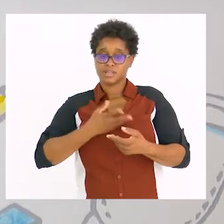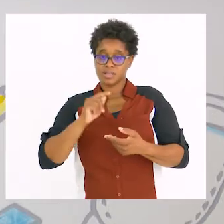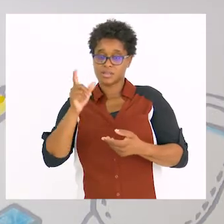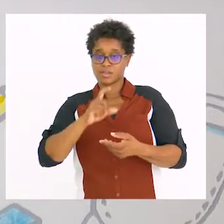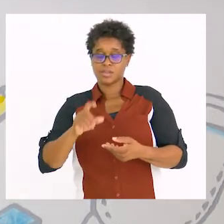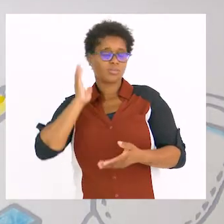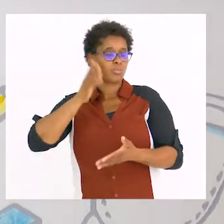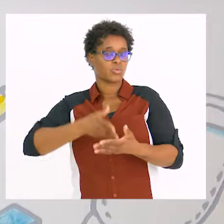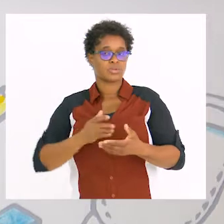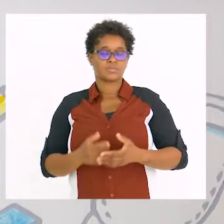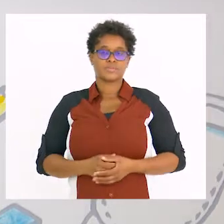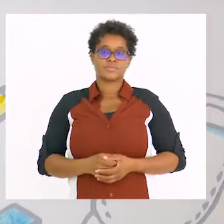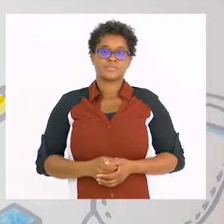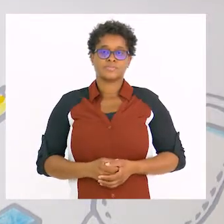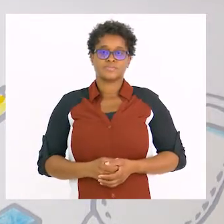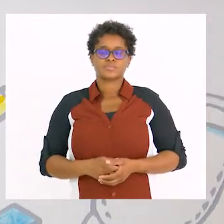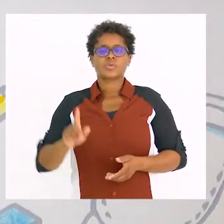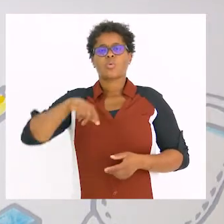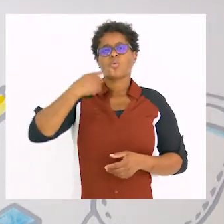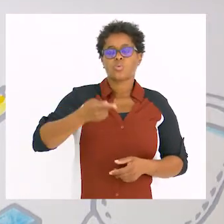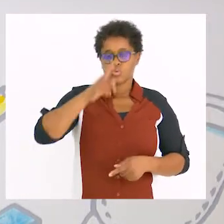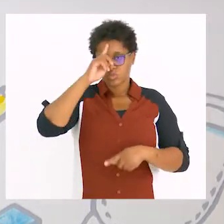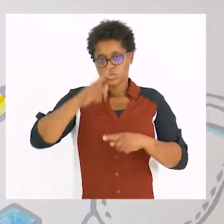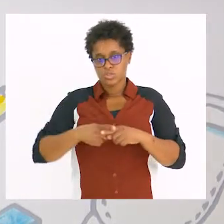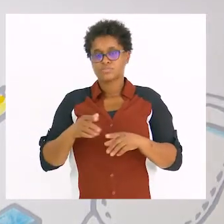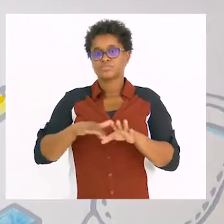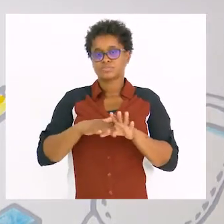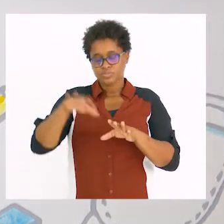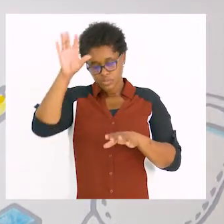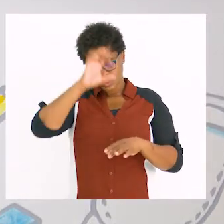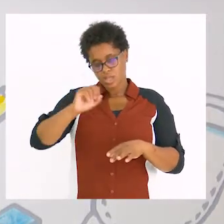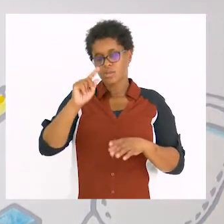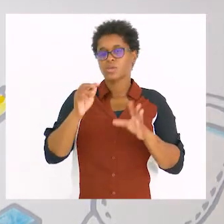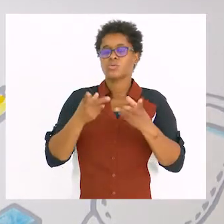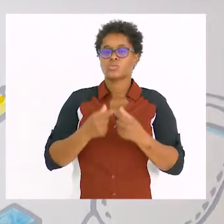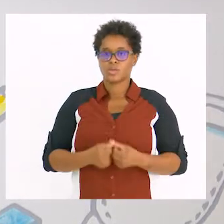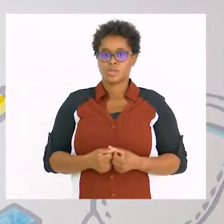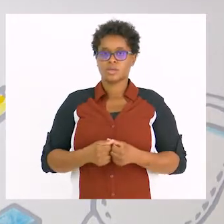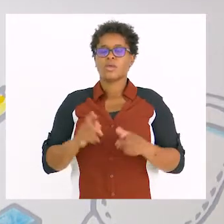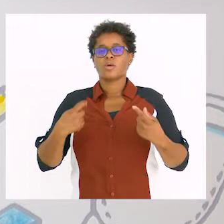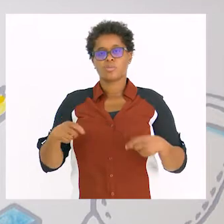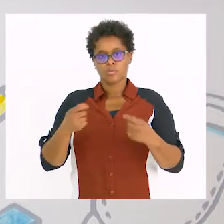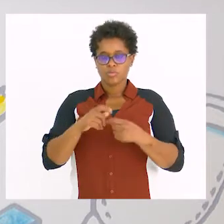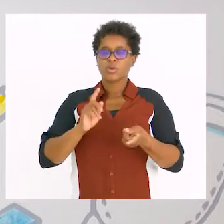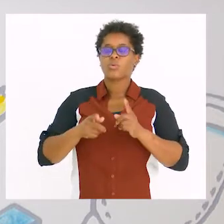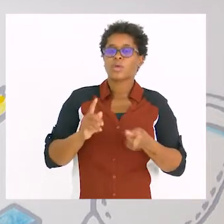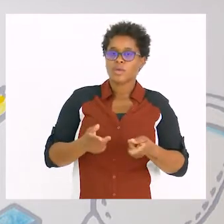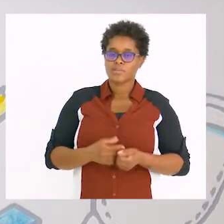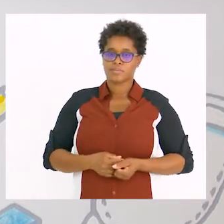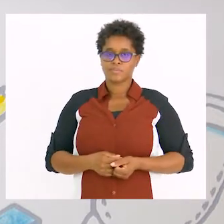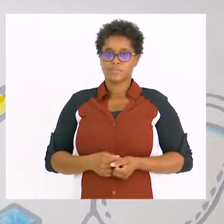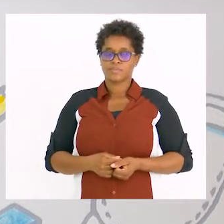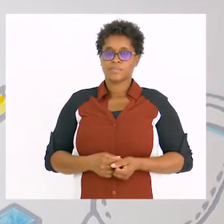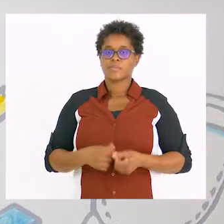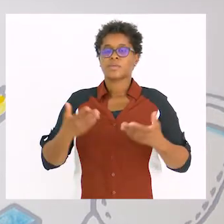Por último, um outro objetivo da intervenção do Estado na economia é promover o quê?